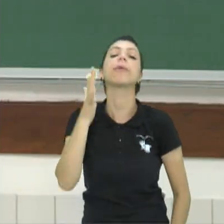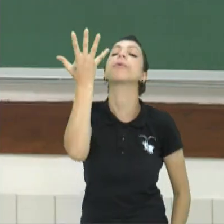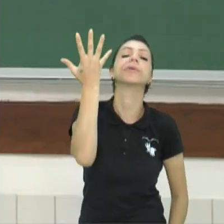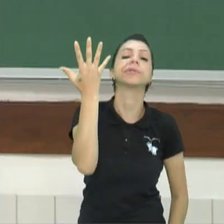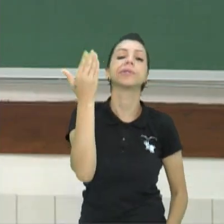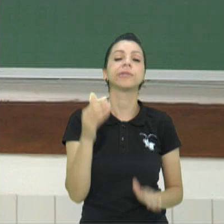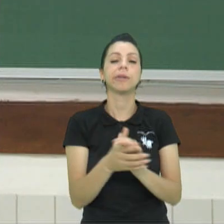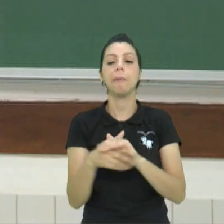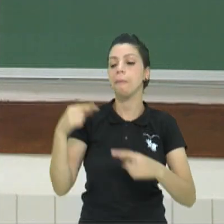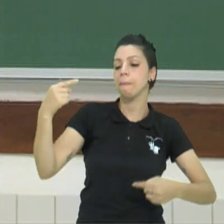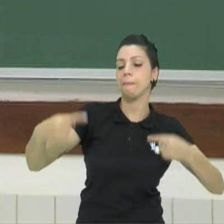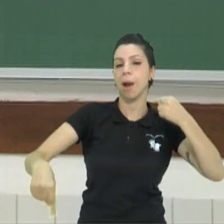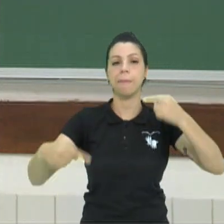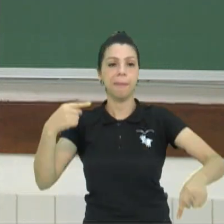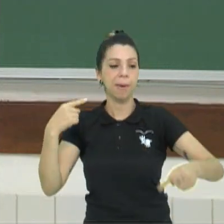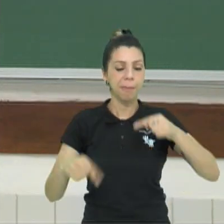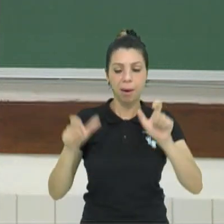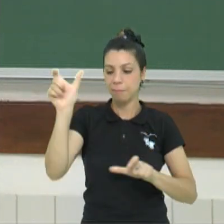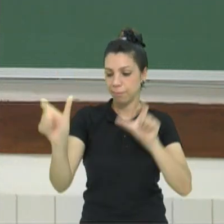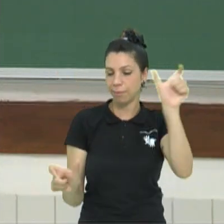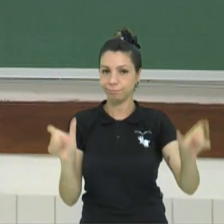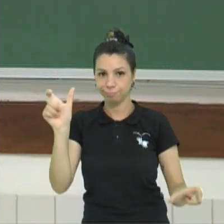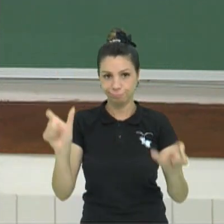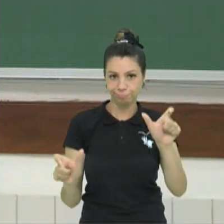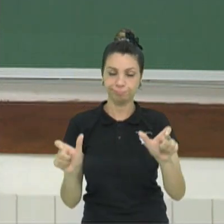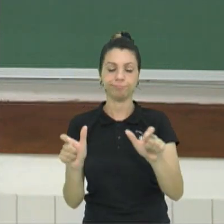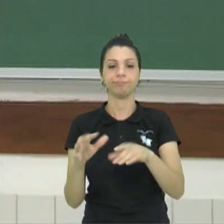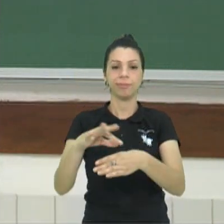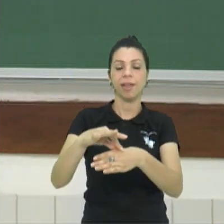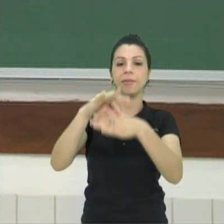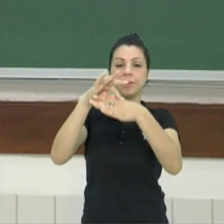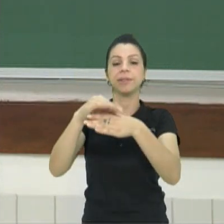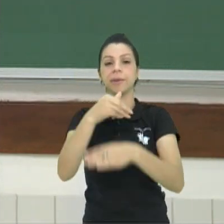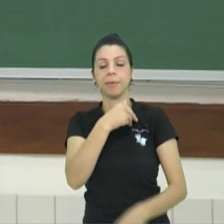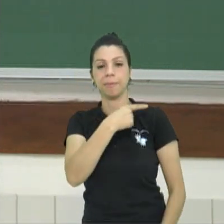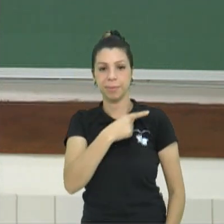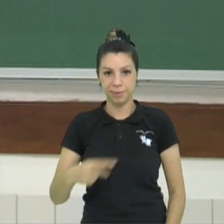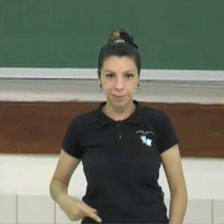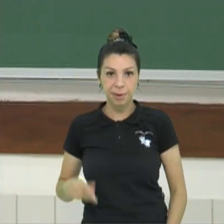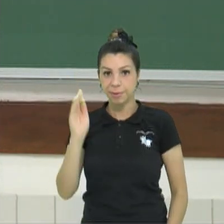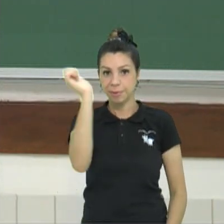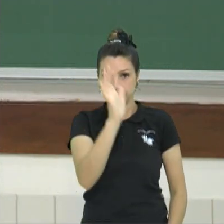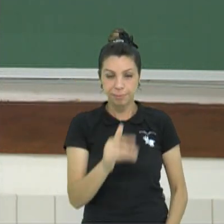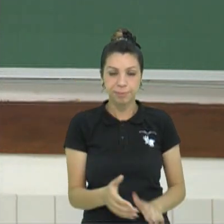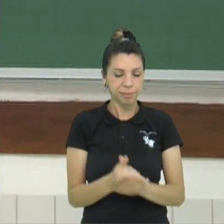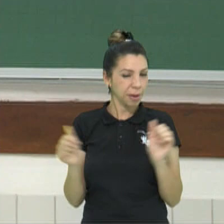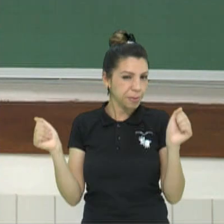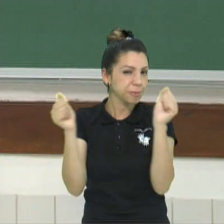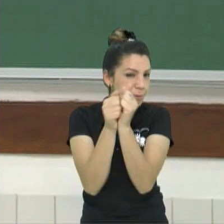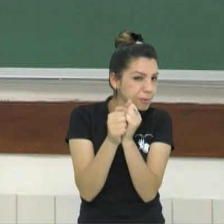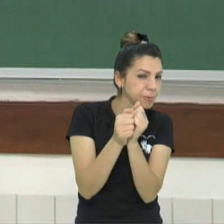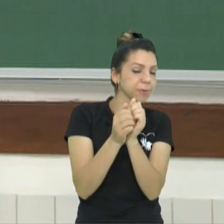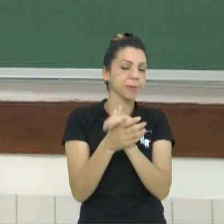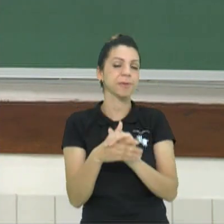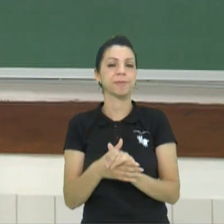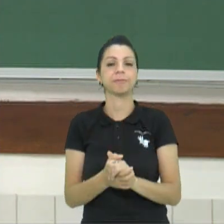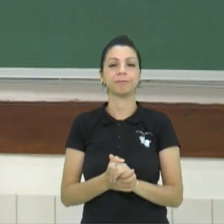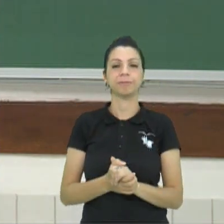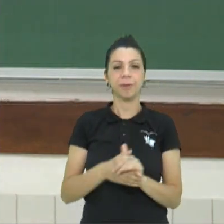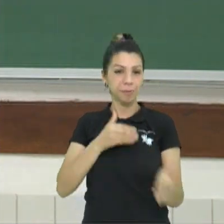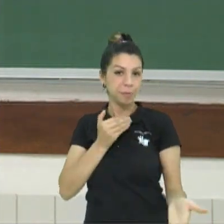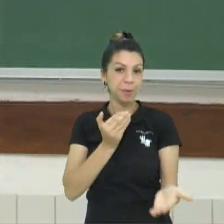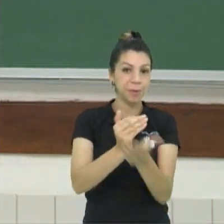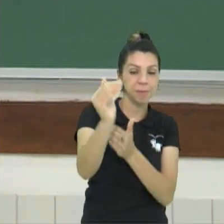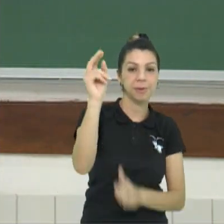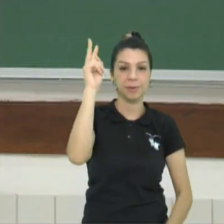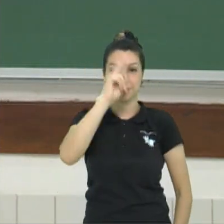essa disputa de candidatos a presidente do Brasil. Todos juntos, todos a bordo, embarcando nessa aula de história